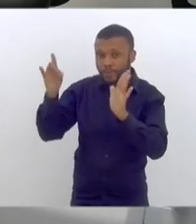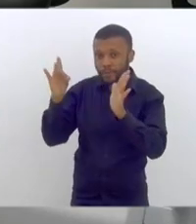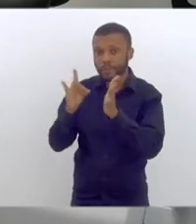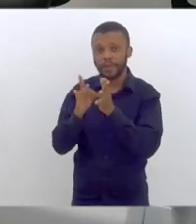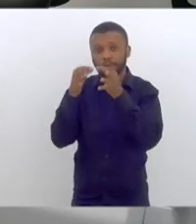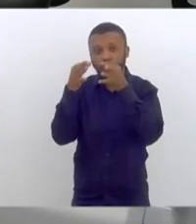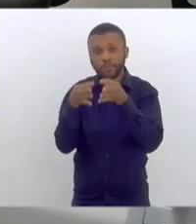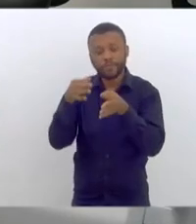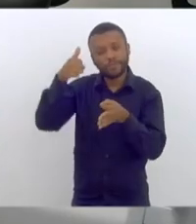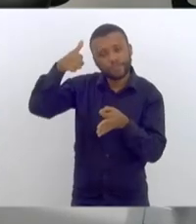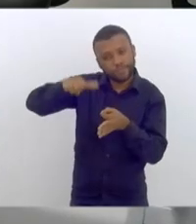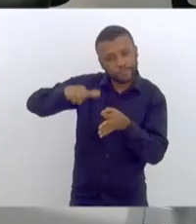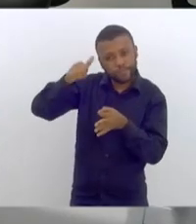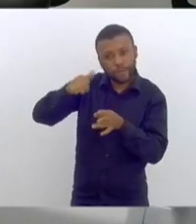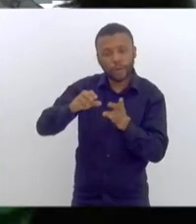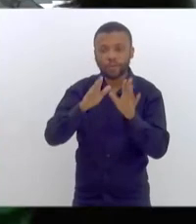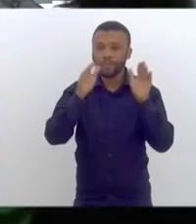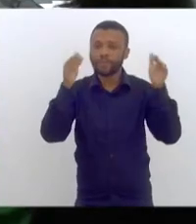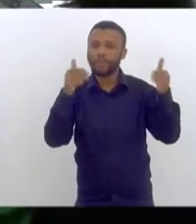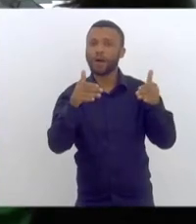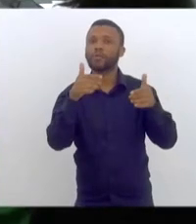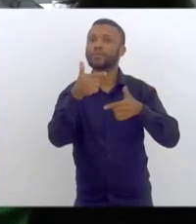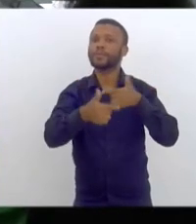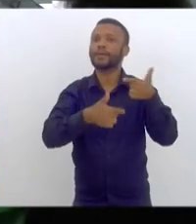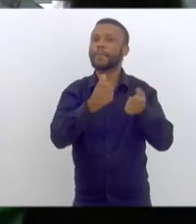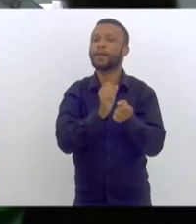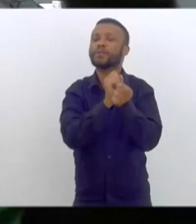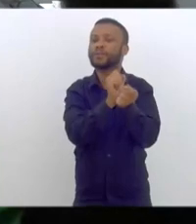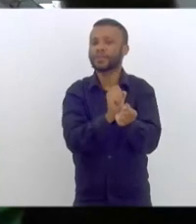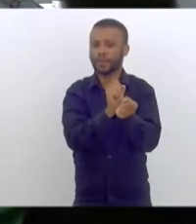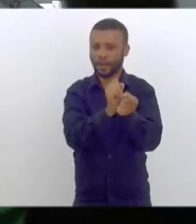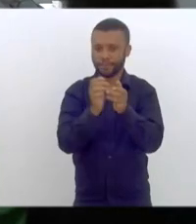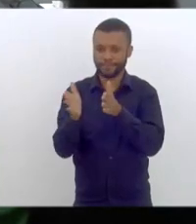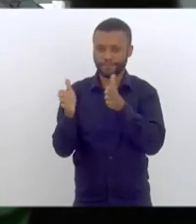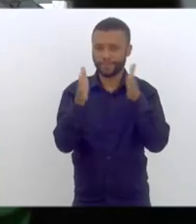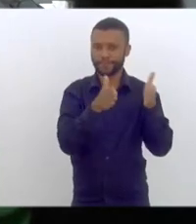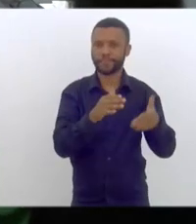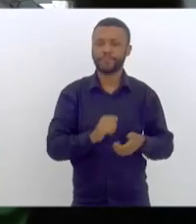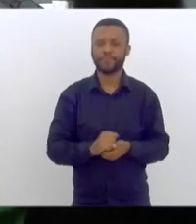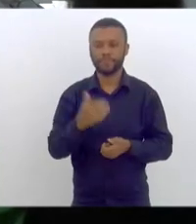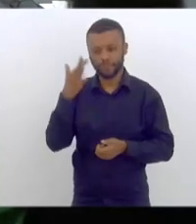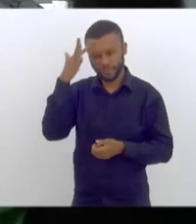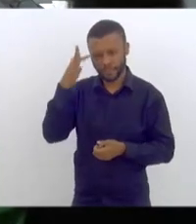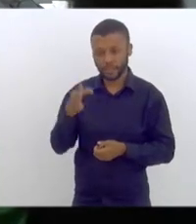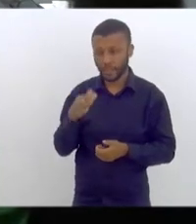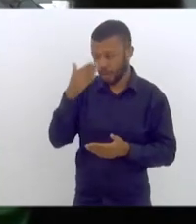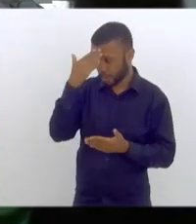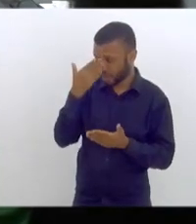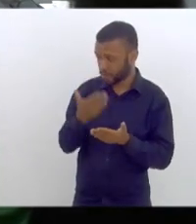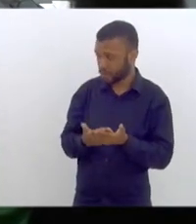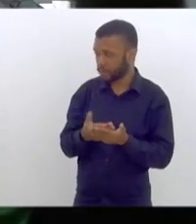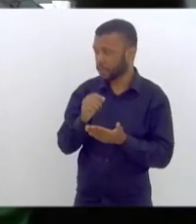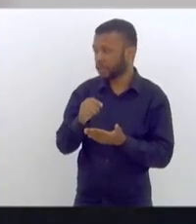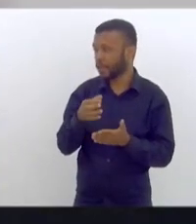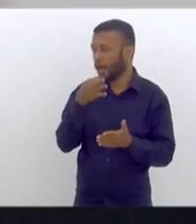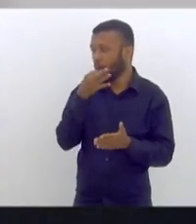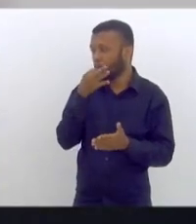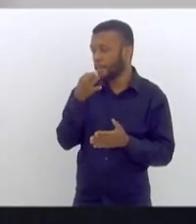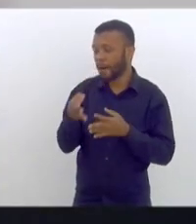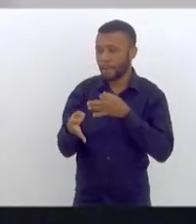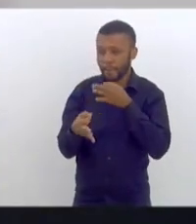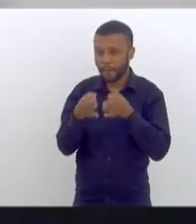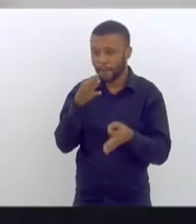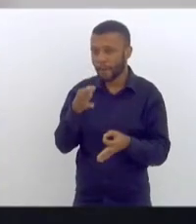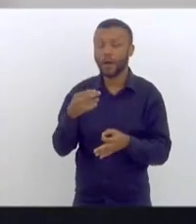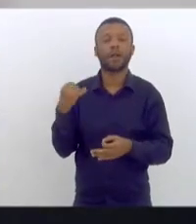com relação ao trabalho escravo Eu entendi eu acho que essa emenda ela é